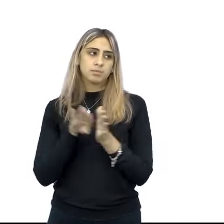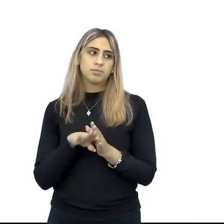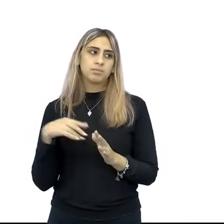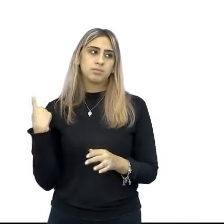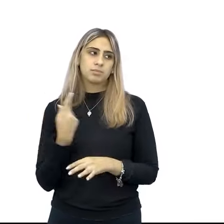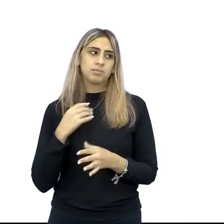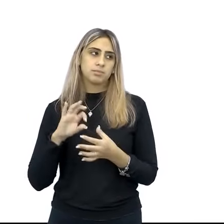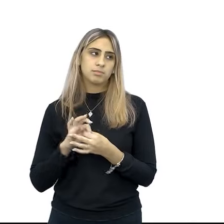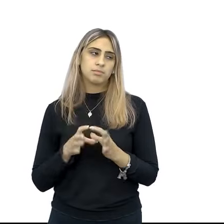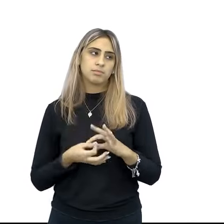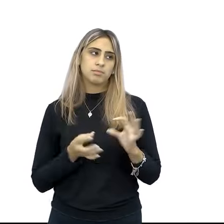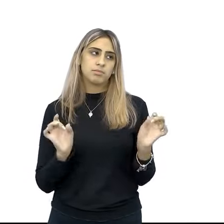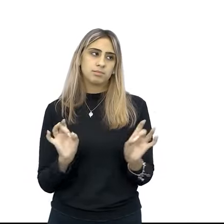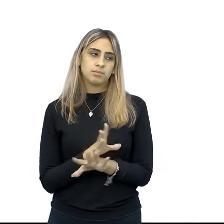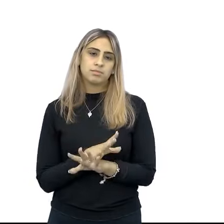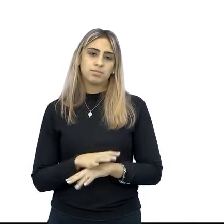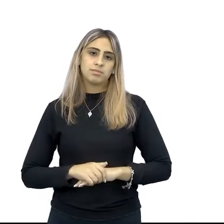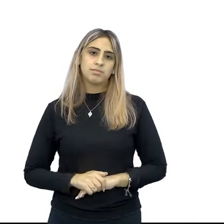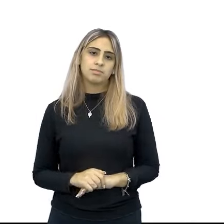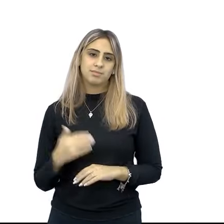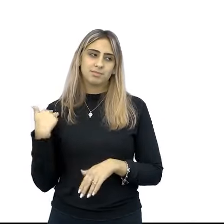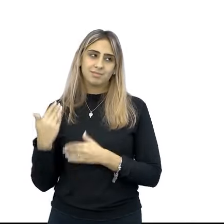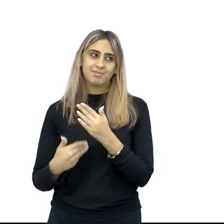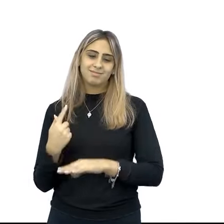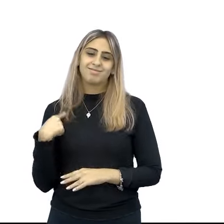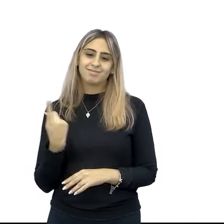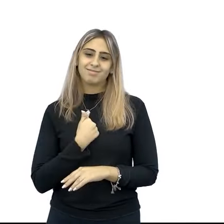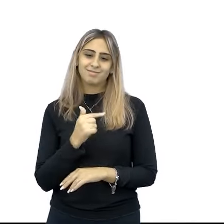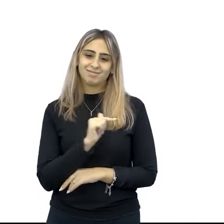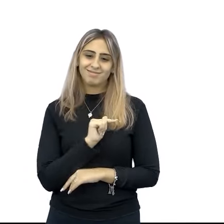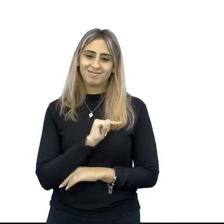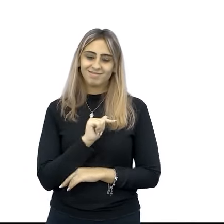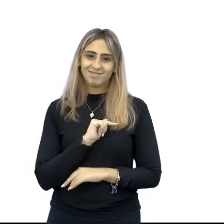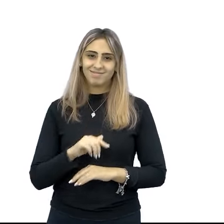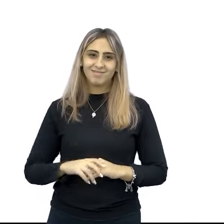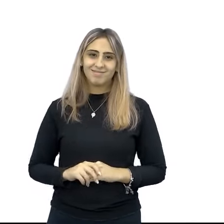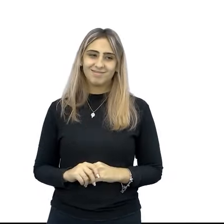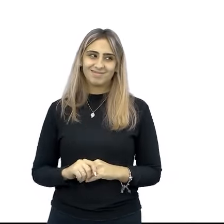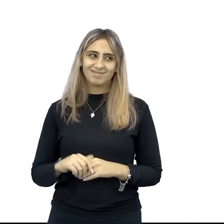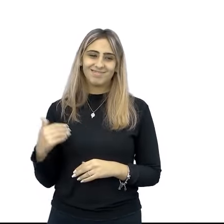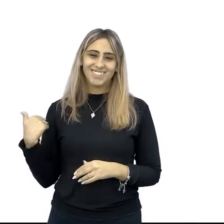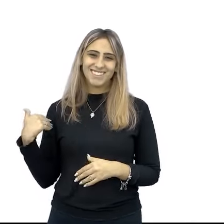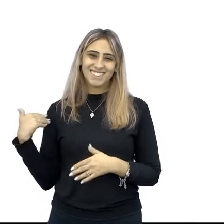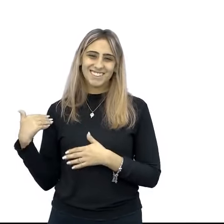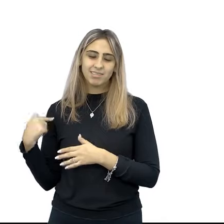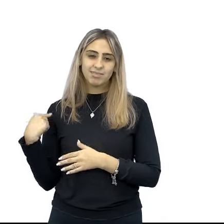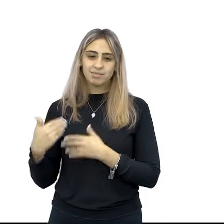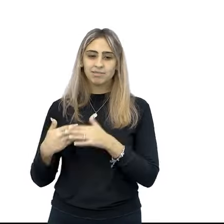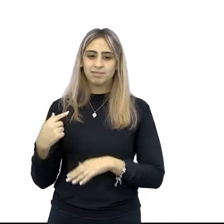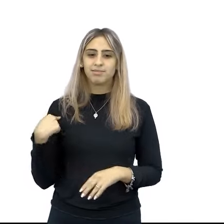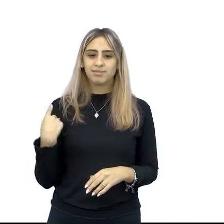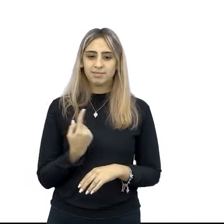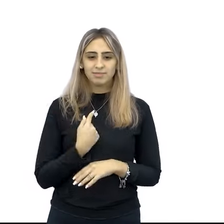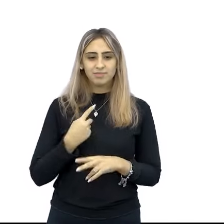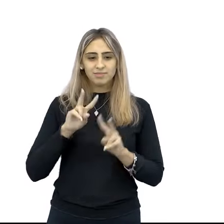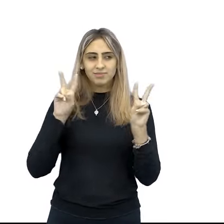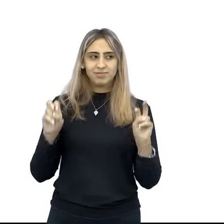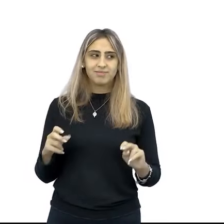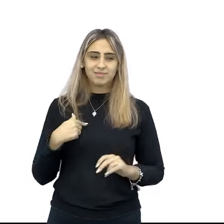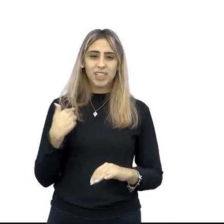essas conclusões, né? Os conhecimentos que nós temos sobre o conto clássico, né?